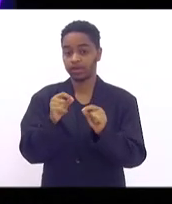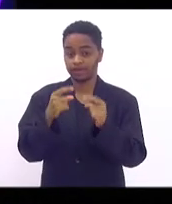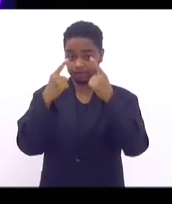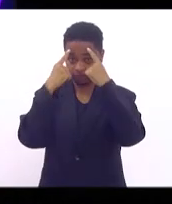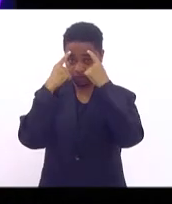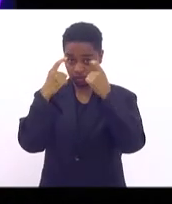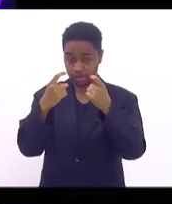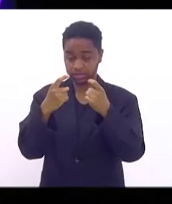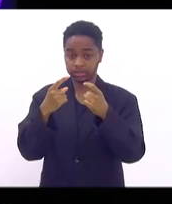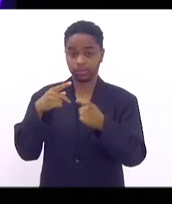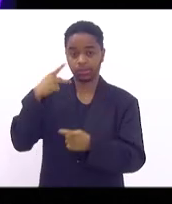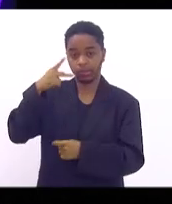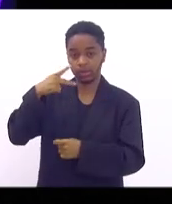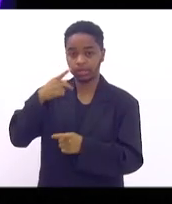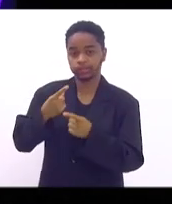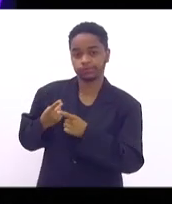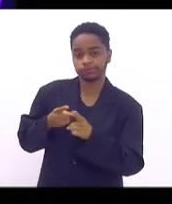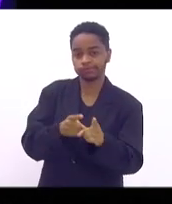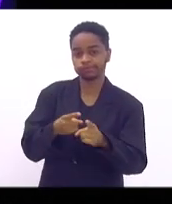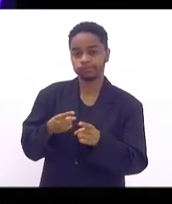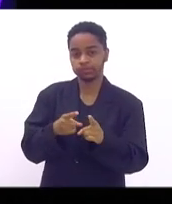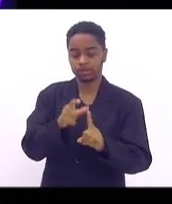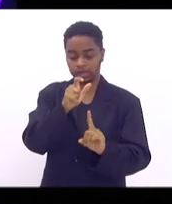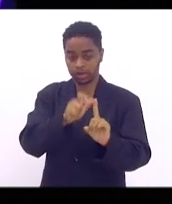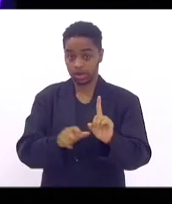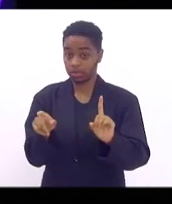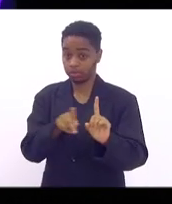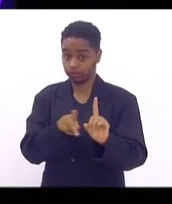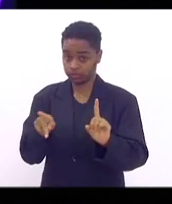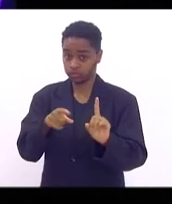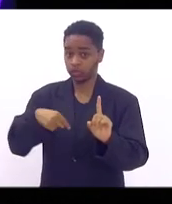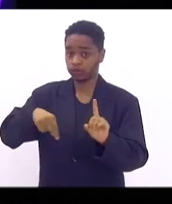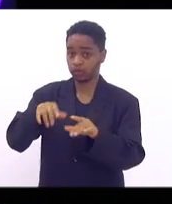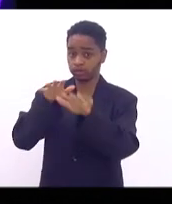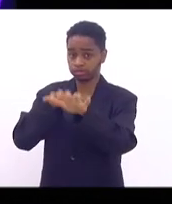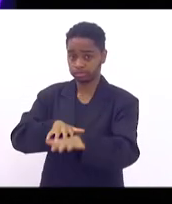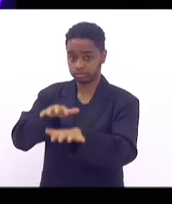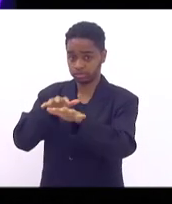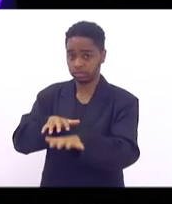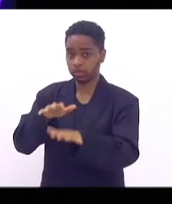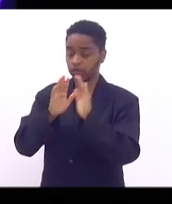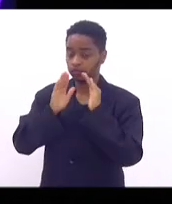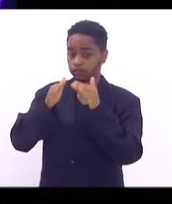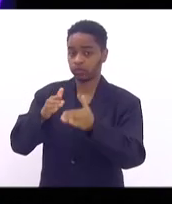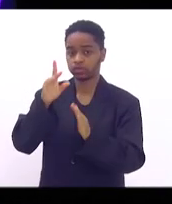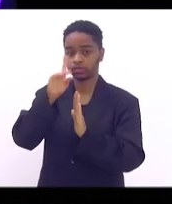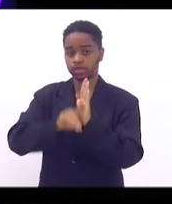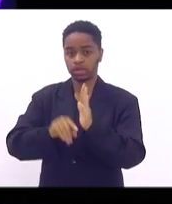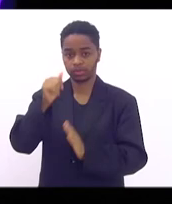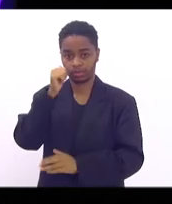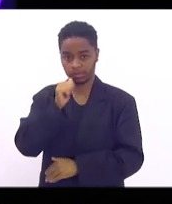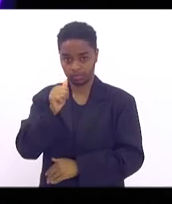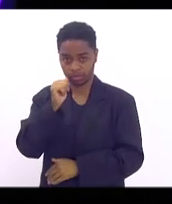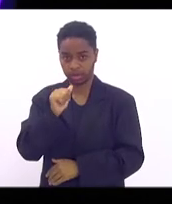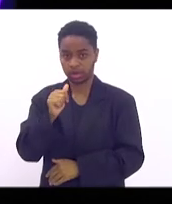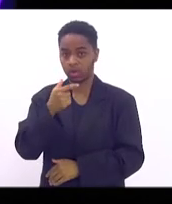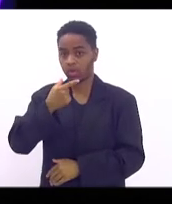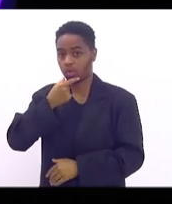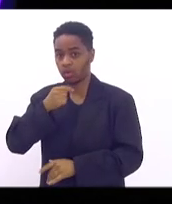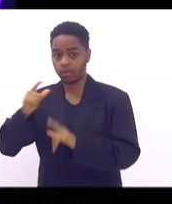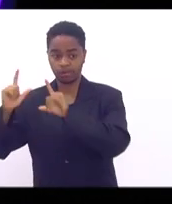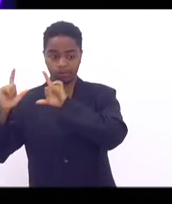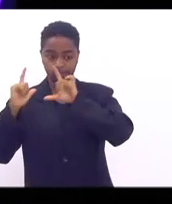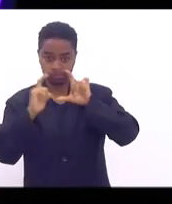perseguição política. Uma professora que estava numa manifestação pelo direito das mulheres foi fotografada